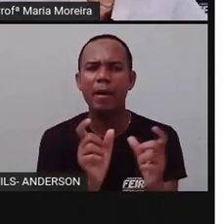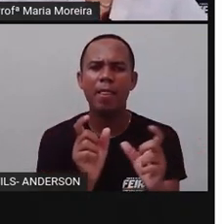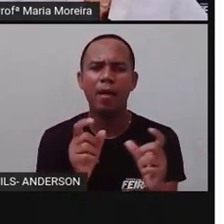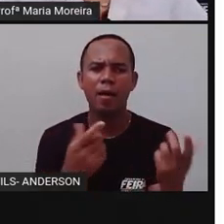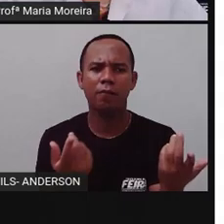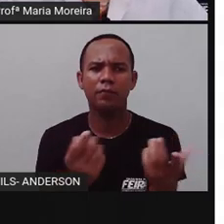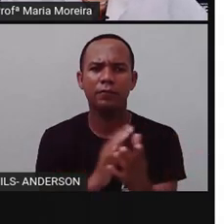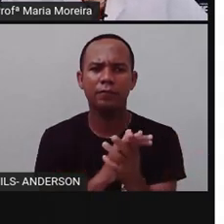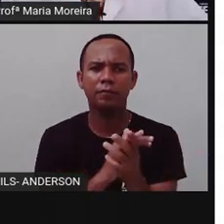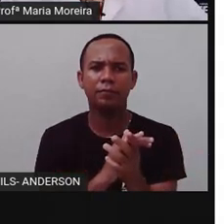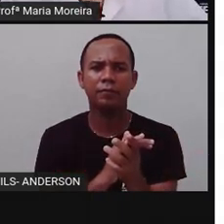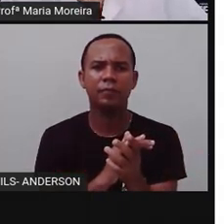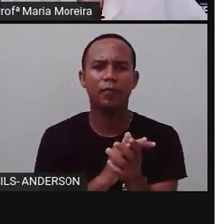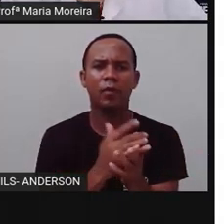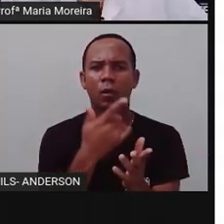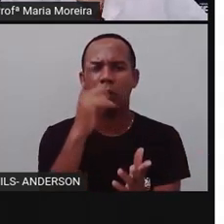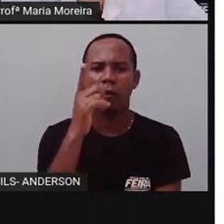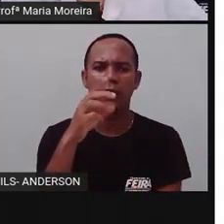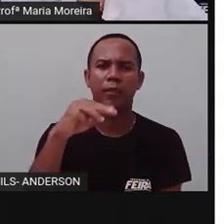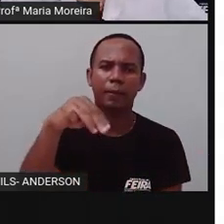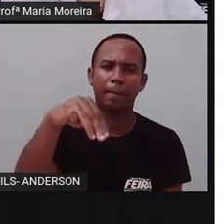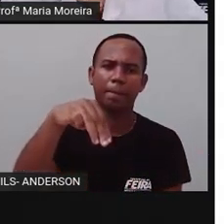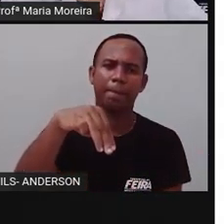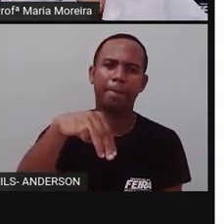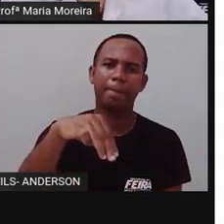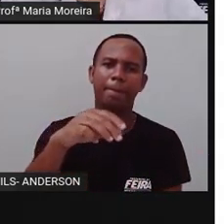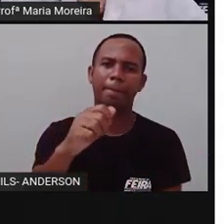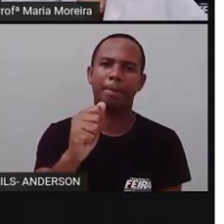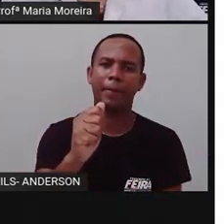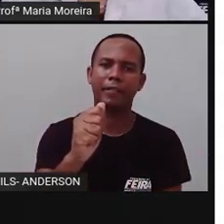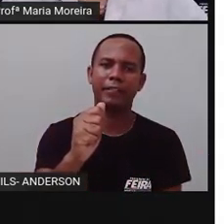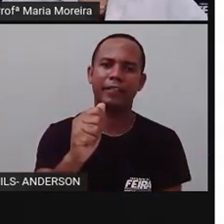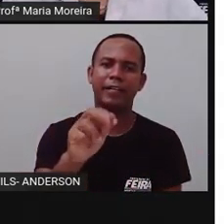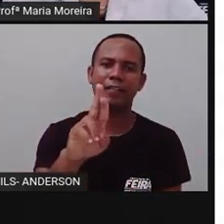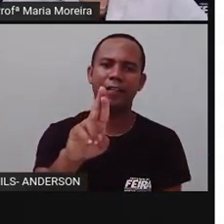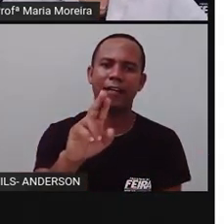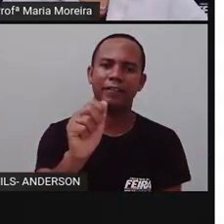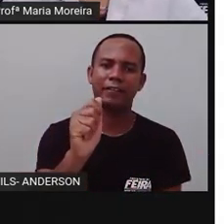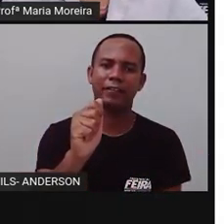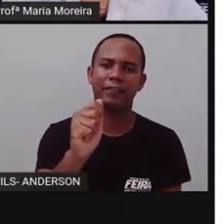aldeia? E marotagem, você sabe o que é, Anderson?